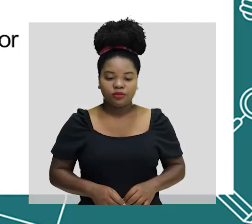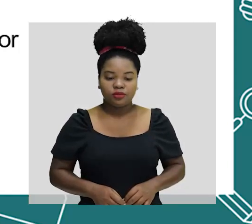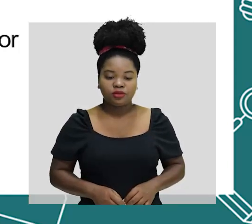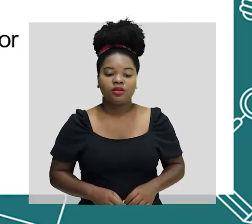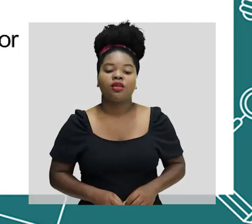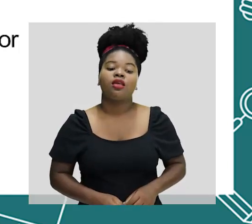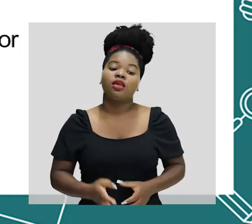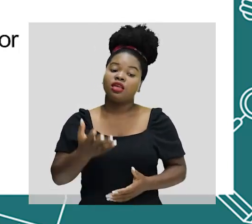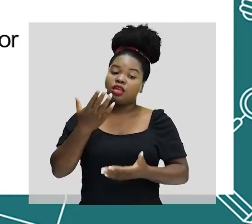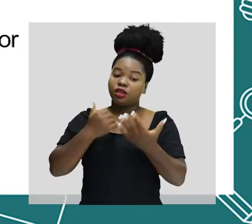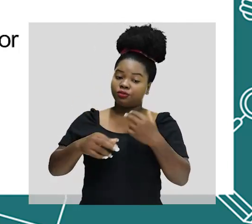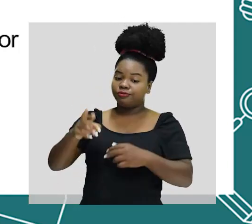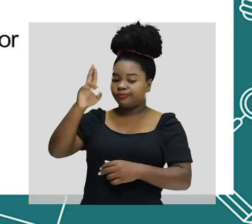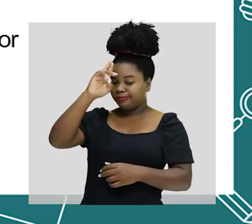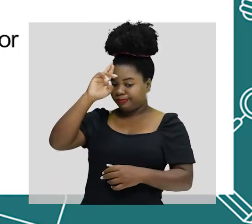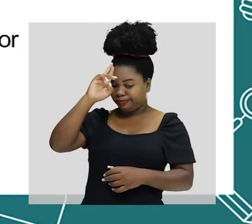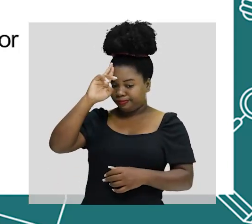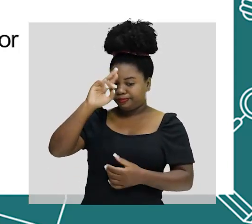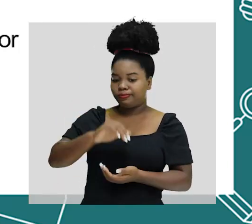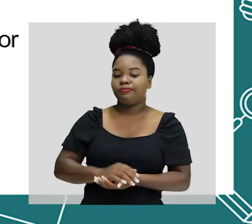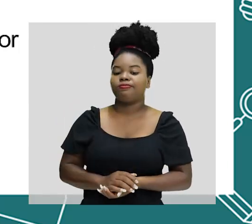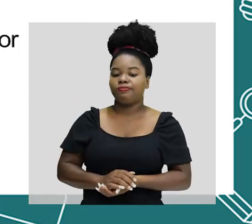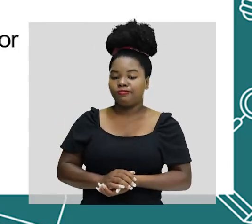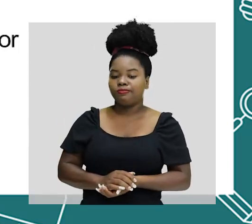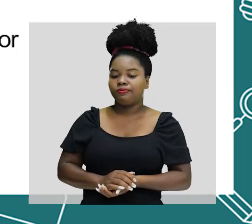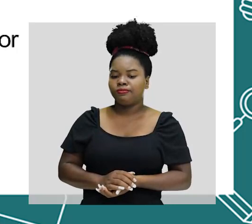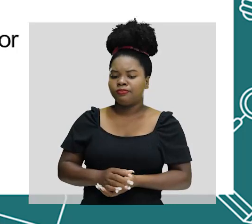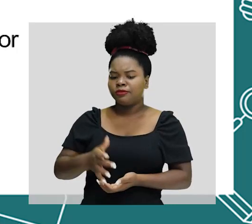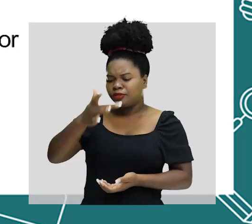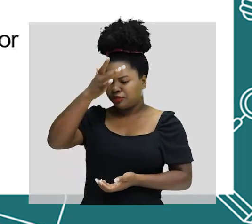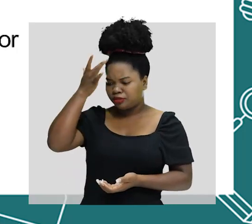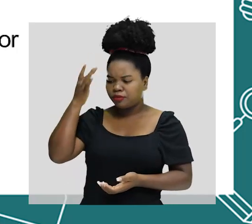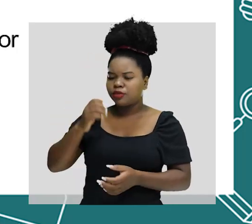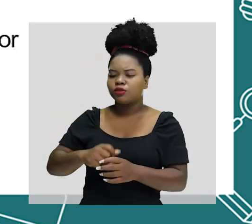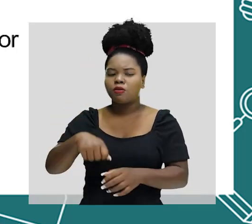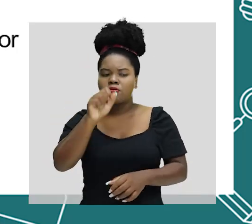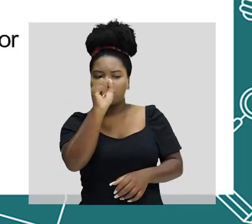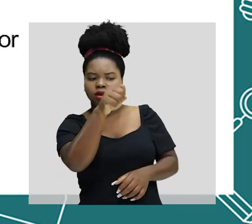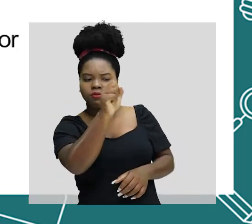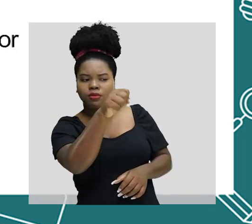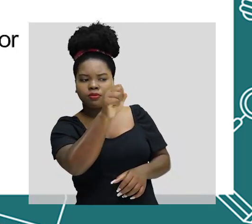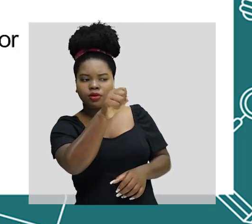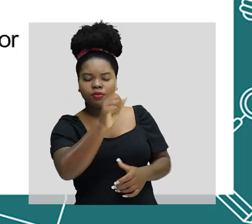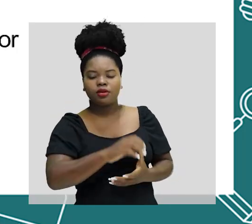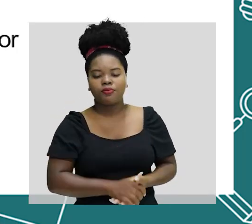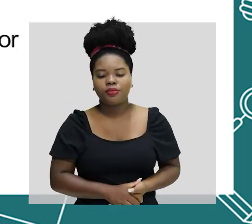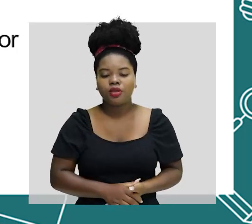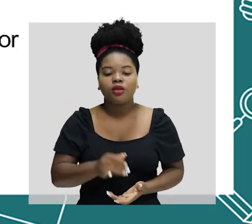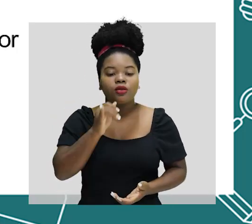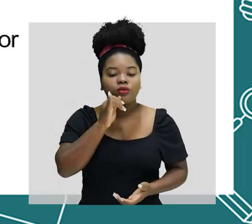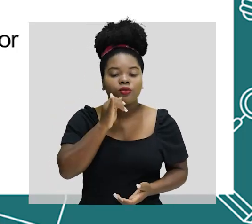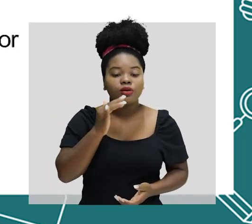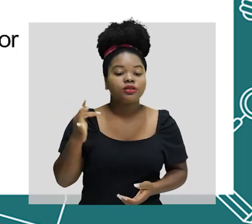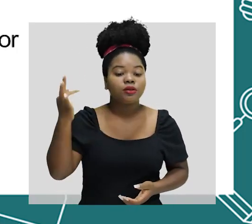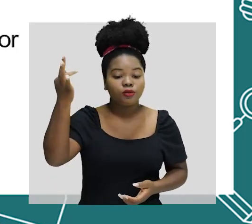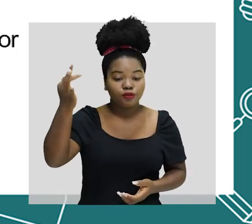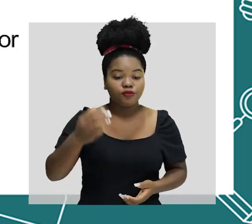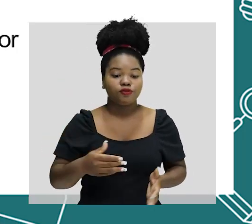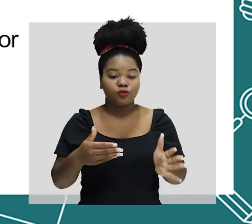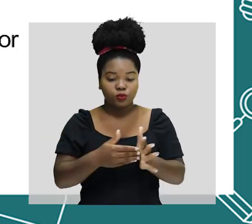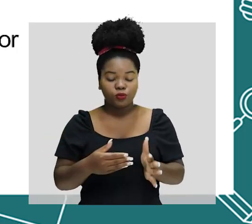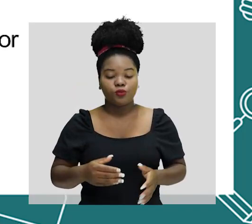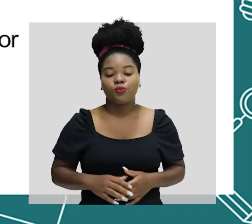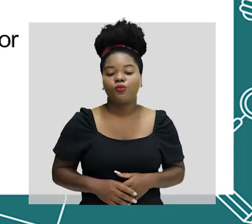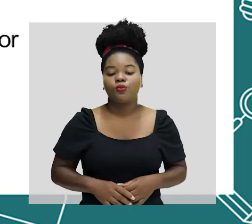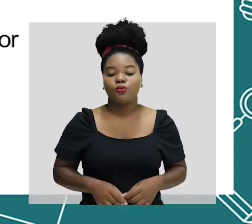Eu estava almoçando quando alguém bateu na porta. No exemplo do futuro, I will be